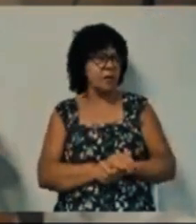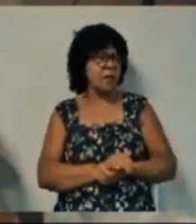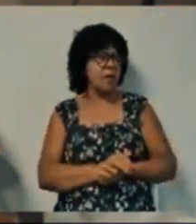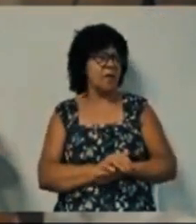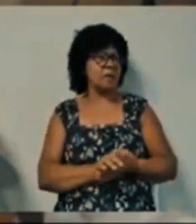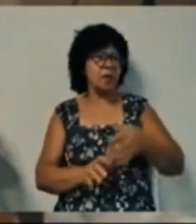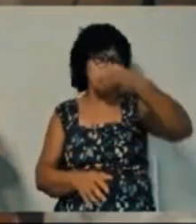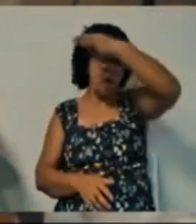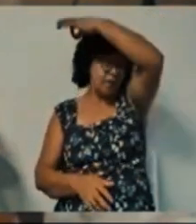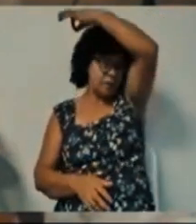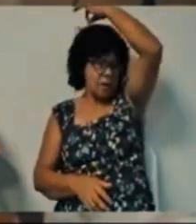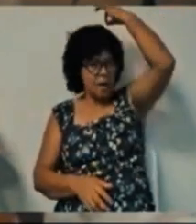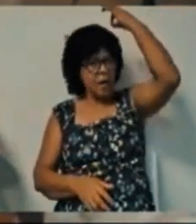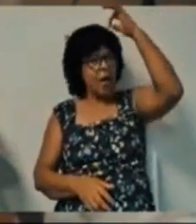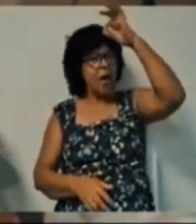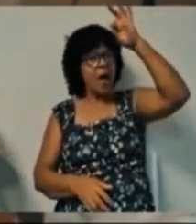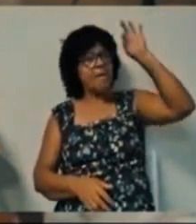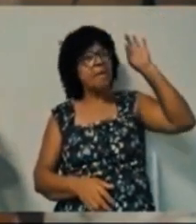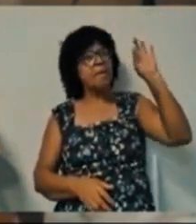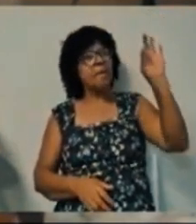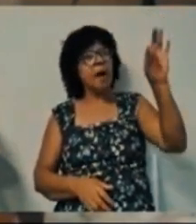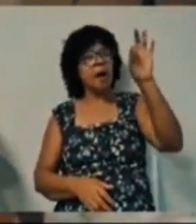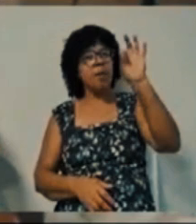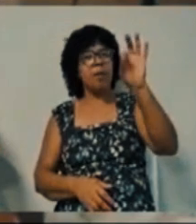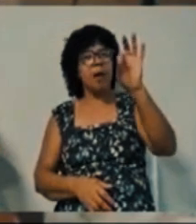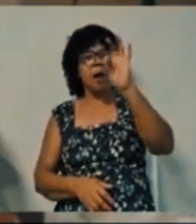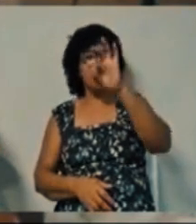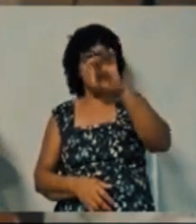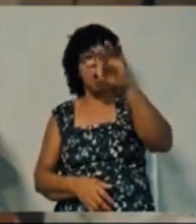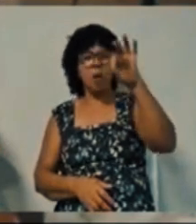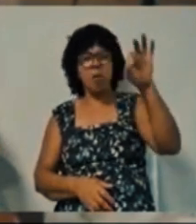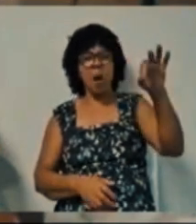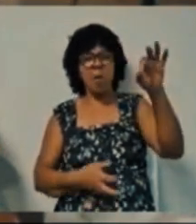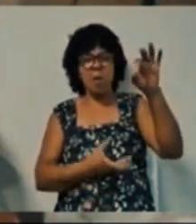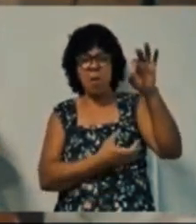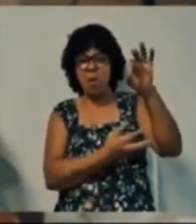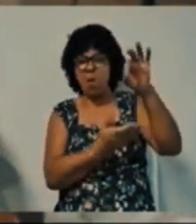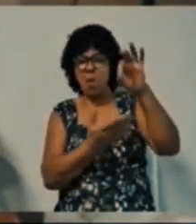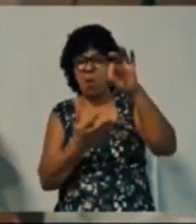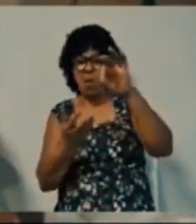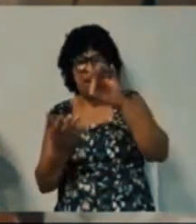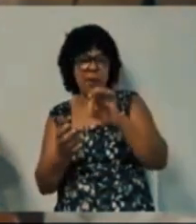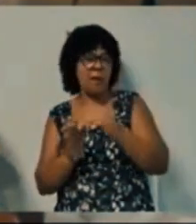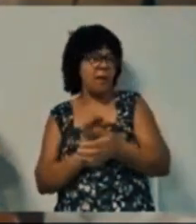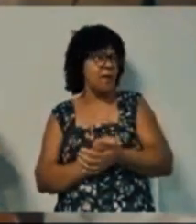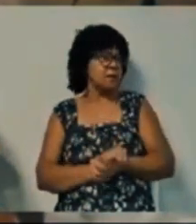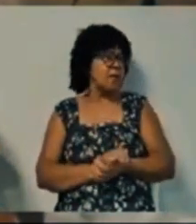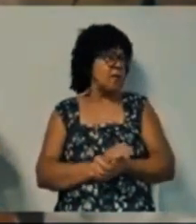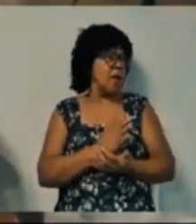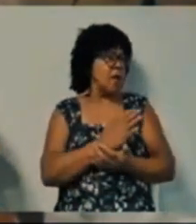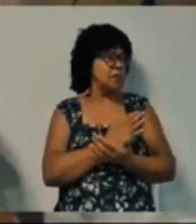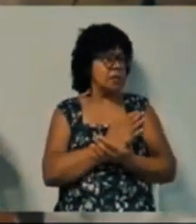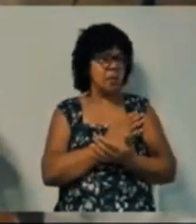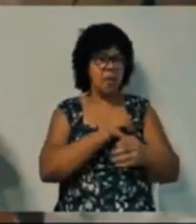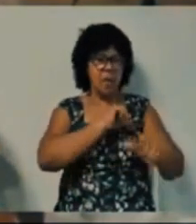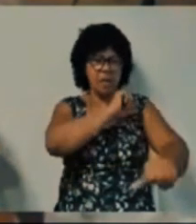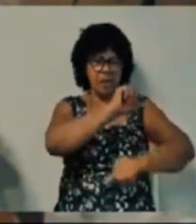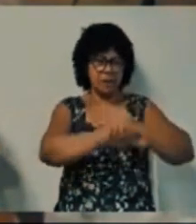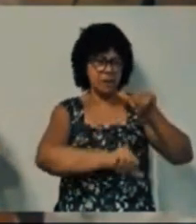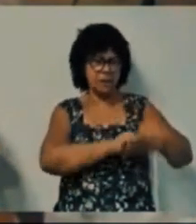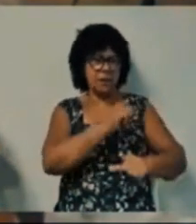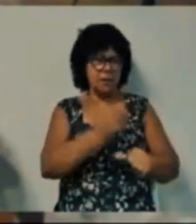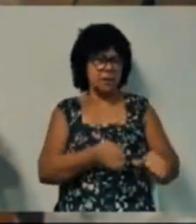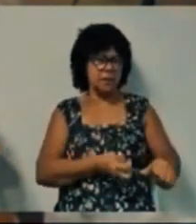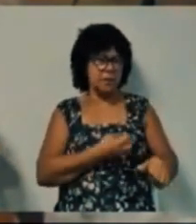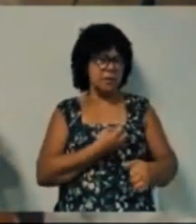em ti, e vai gerar vida em ti aqui nessa noite. Eu quero orar por pessoas que